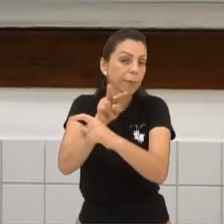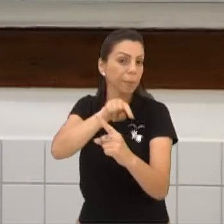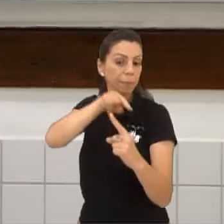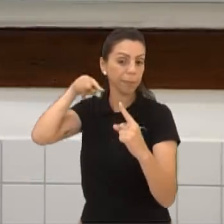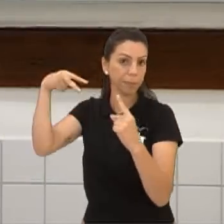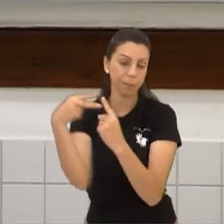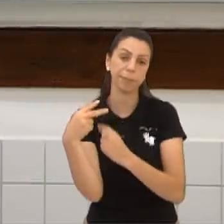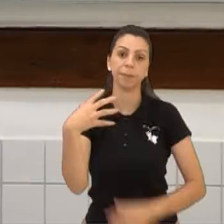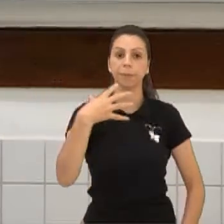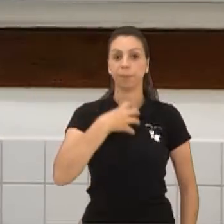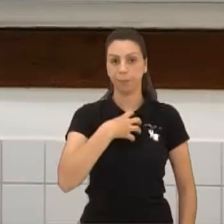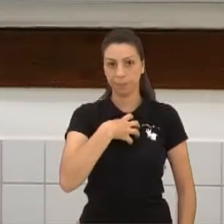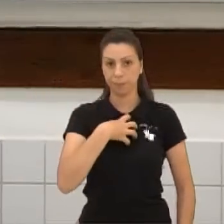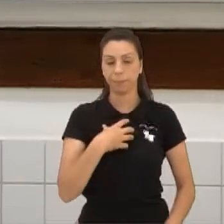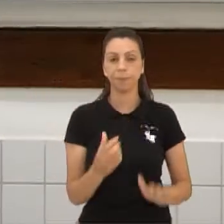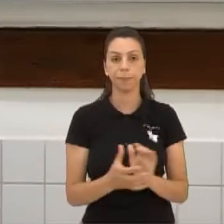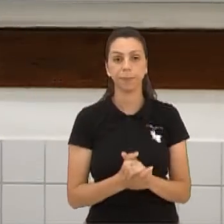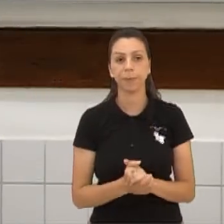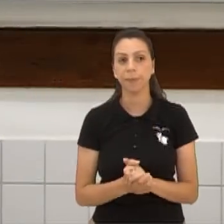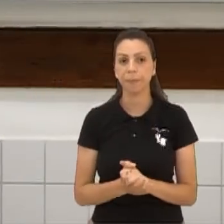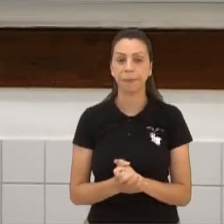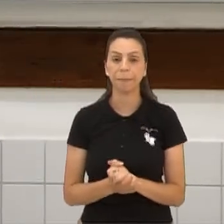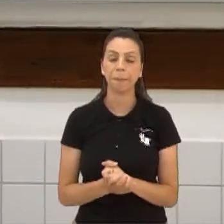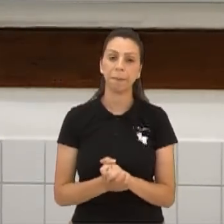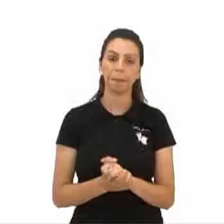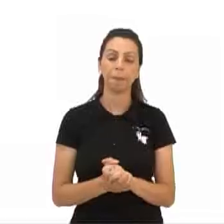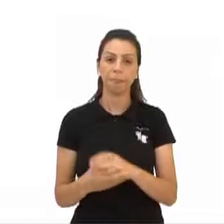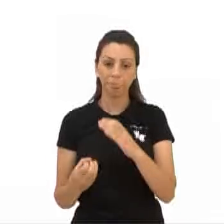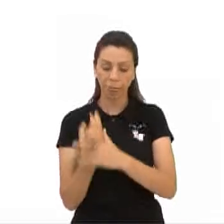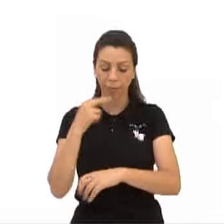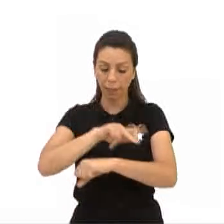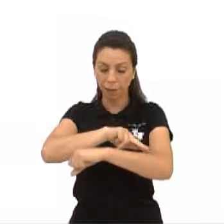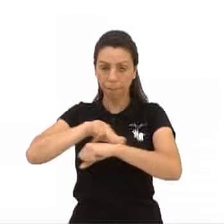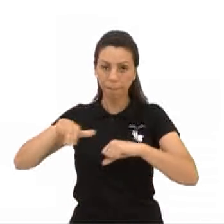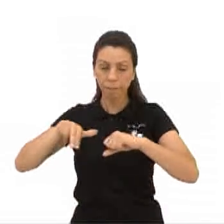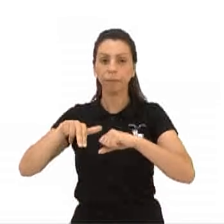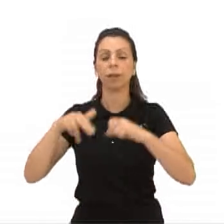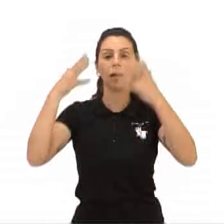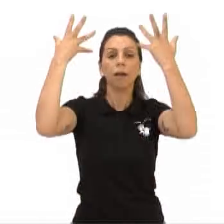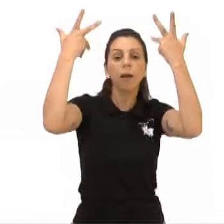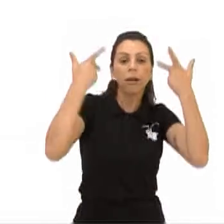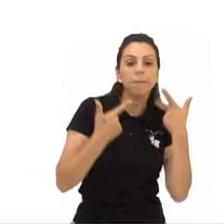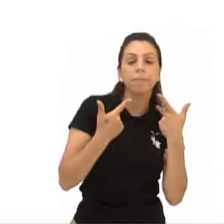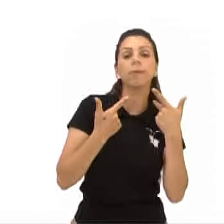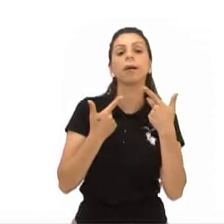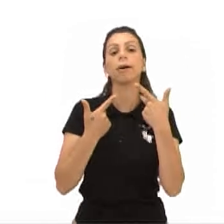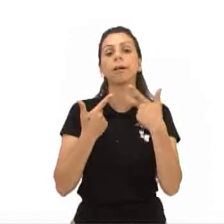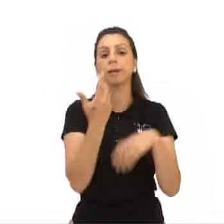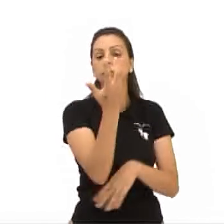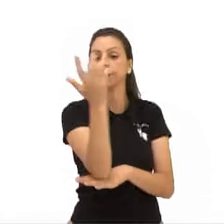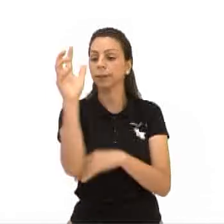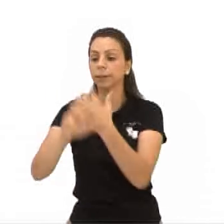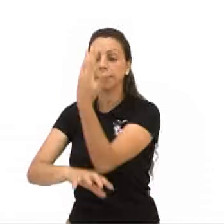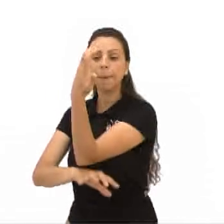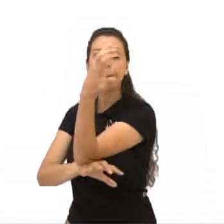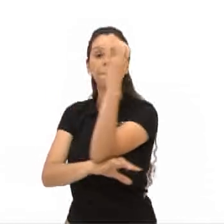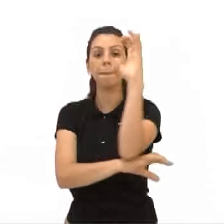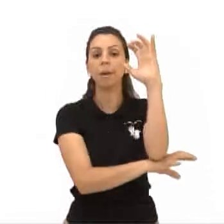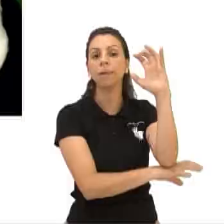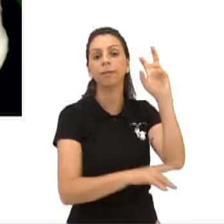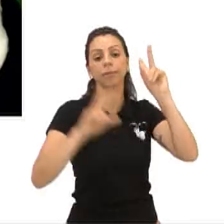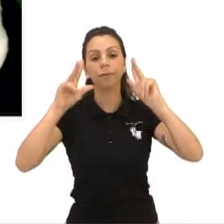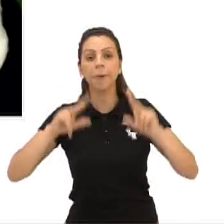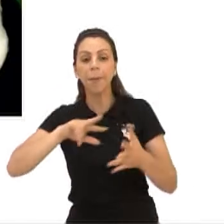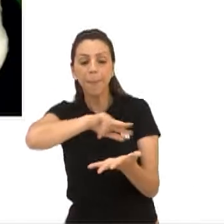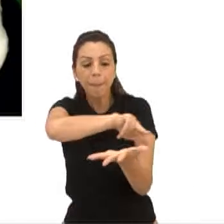Tá? Então, vamos lá. Biodiversidade, então, é a variedade de animais e plantas que estão lá na natureza, que estão dentro de um